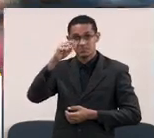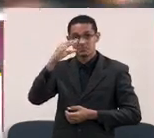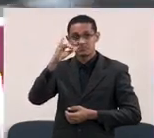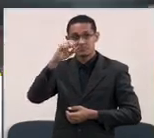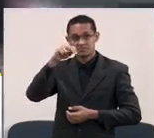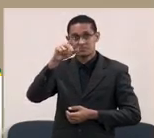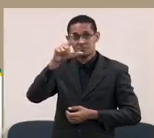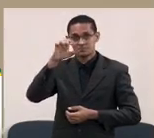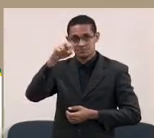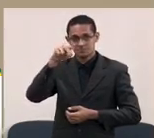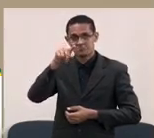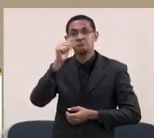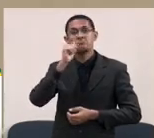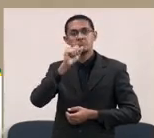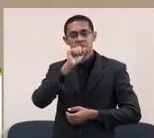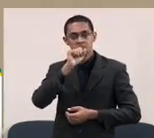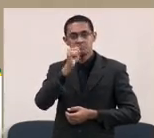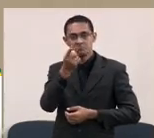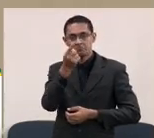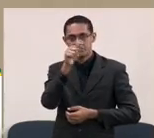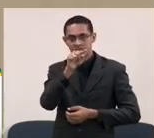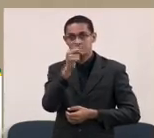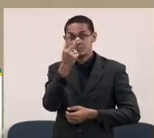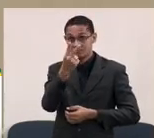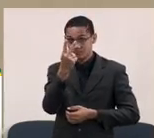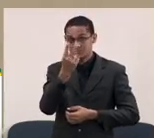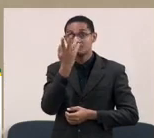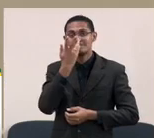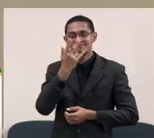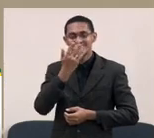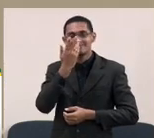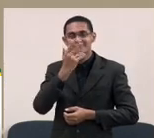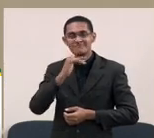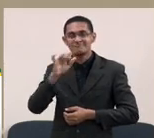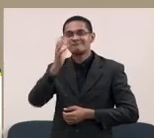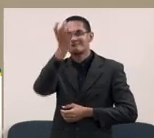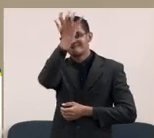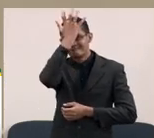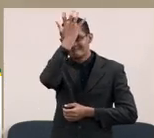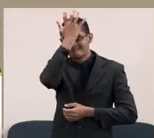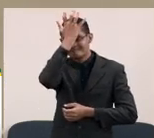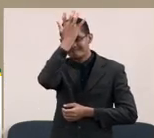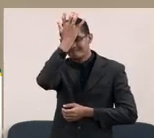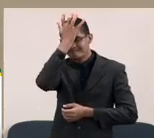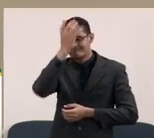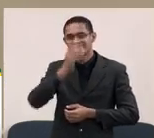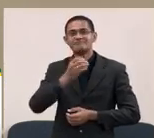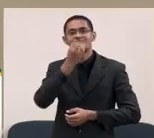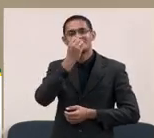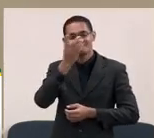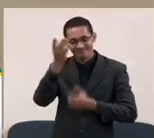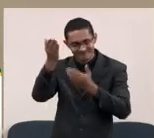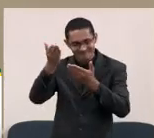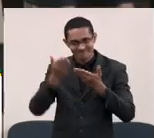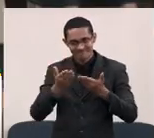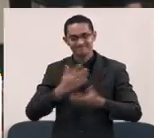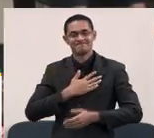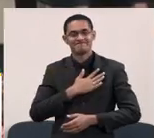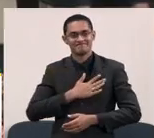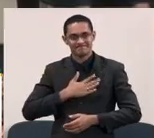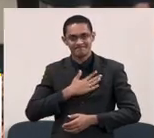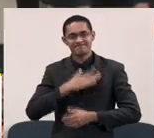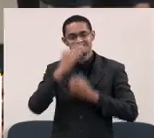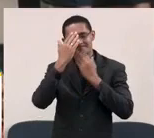mãe... E é mãe de duas crianças maravilhosas autistas. É um prazer recebê-la aqui, Francilene,